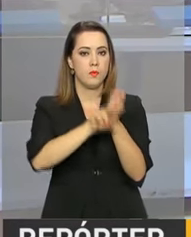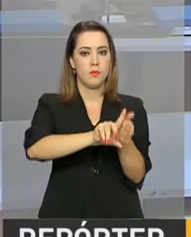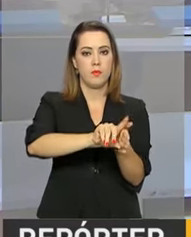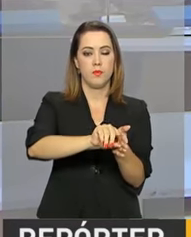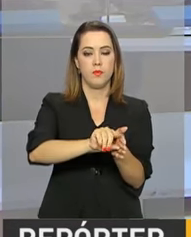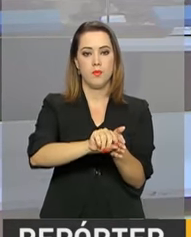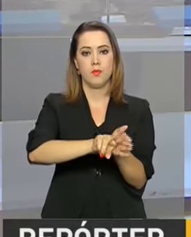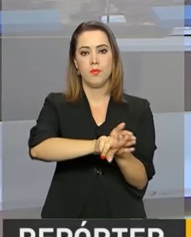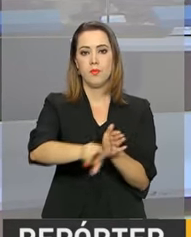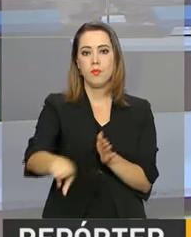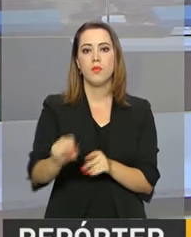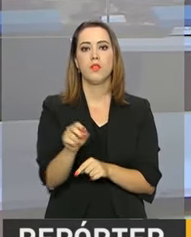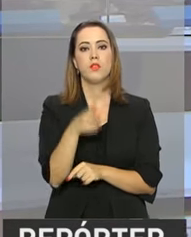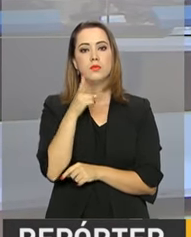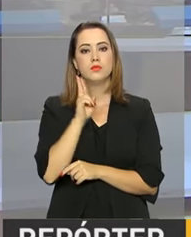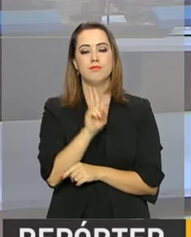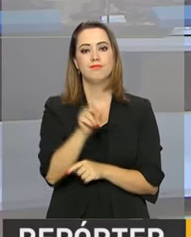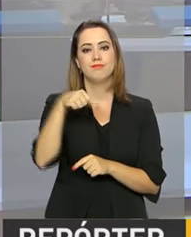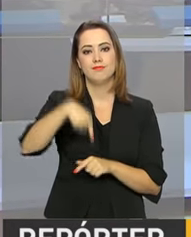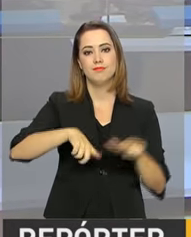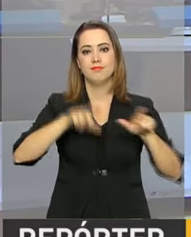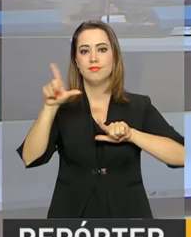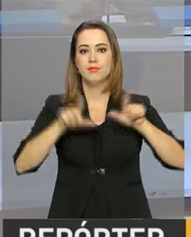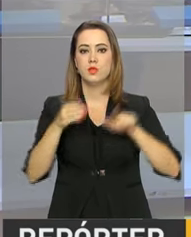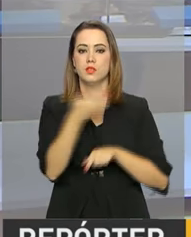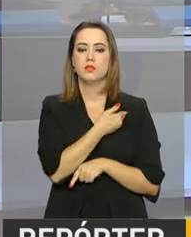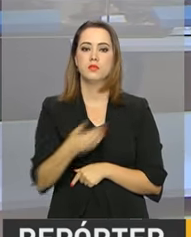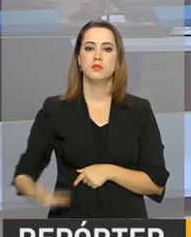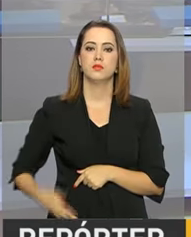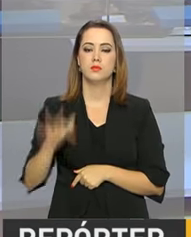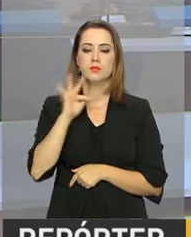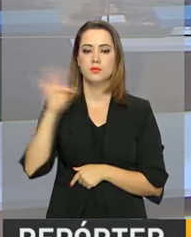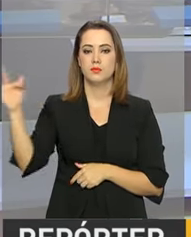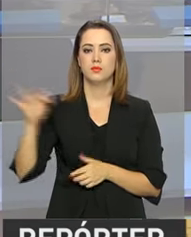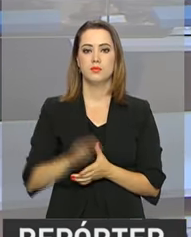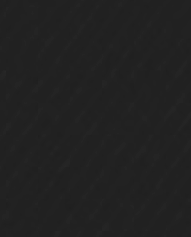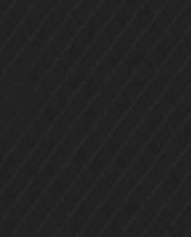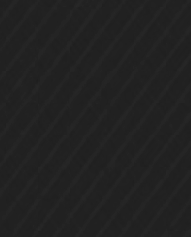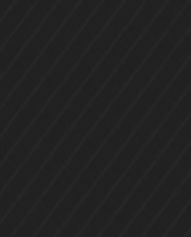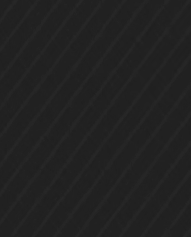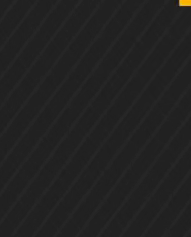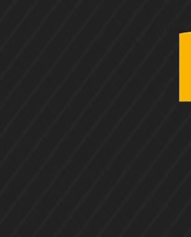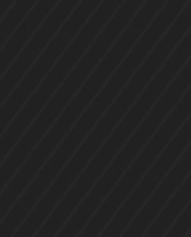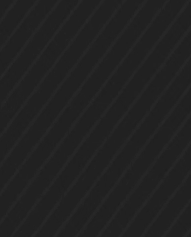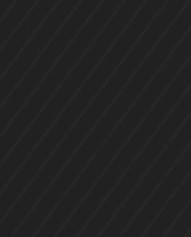também as novidades em nossas redes sociais. Continue com a gente aqui na NBR, a TV do Governo Federal.